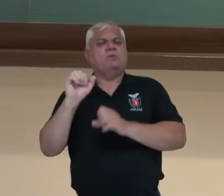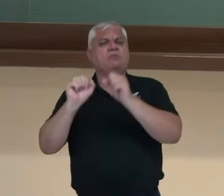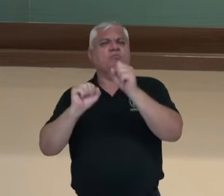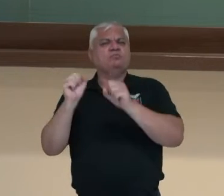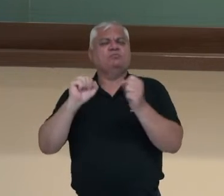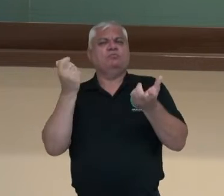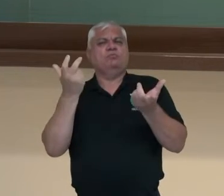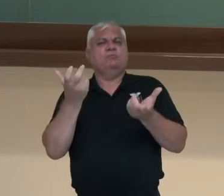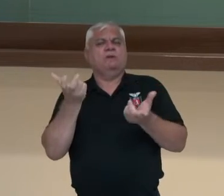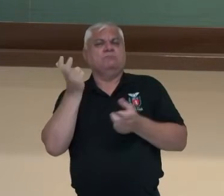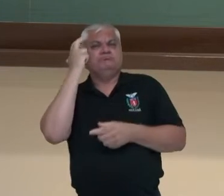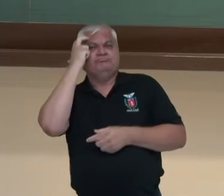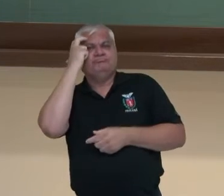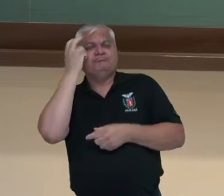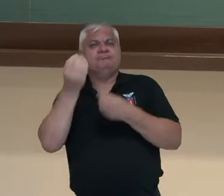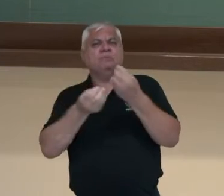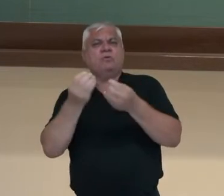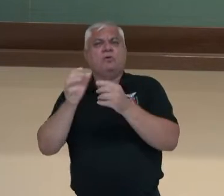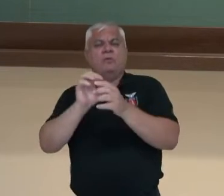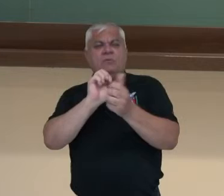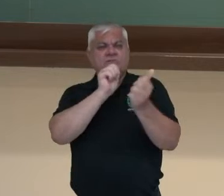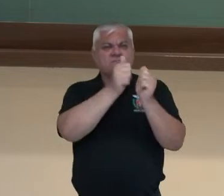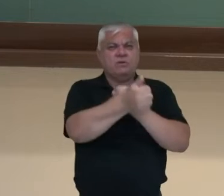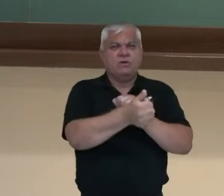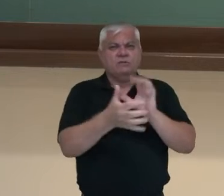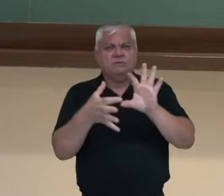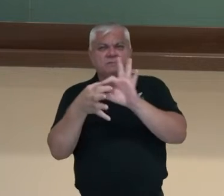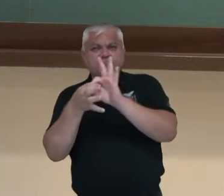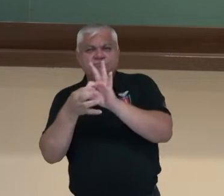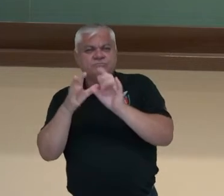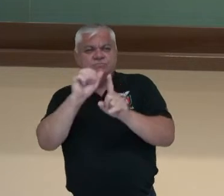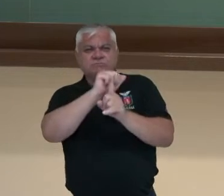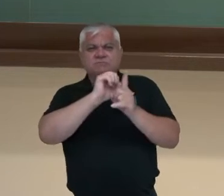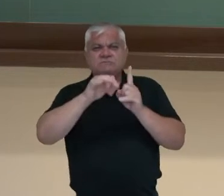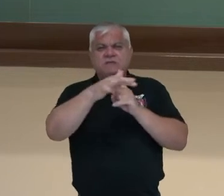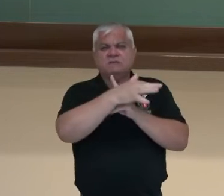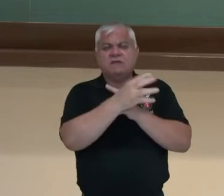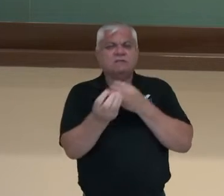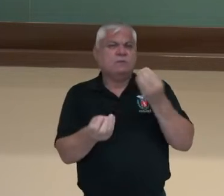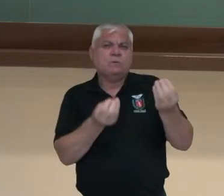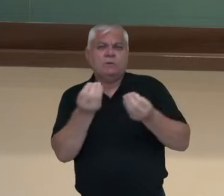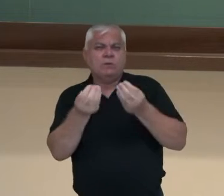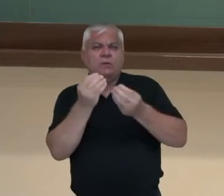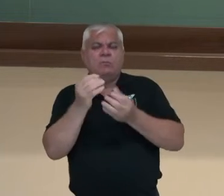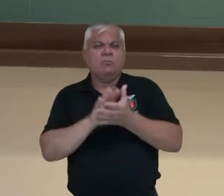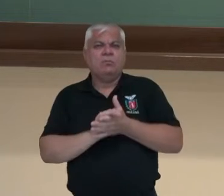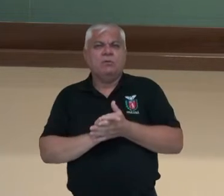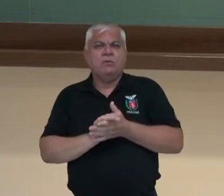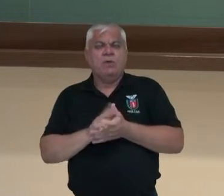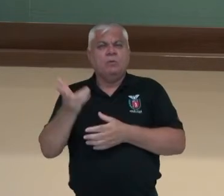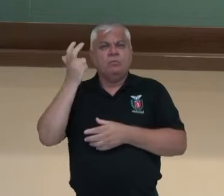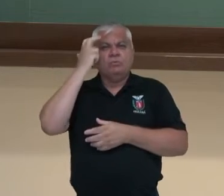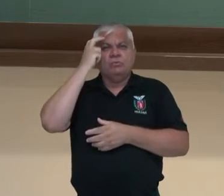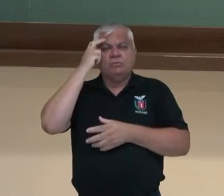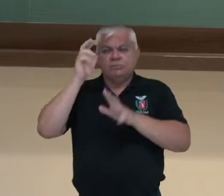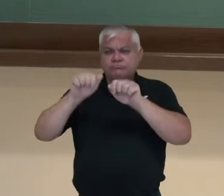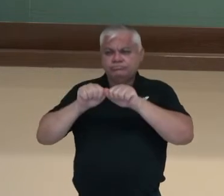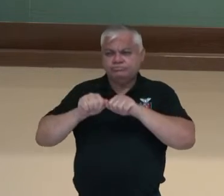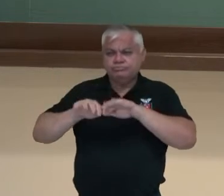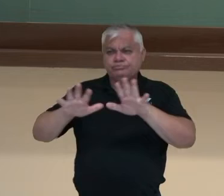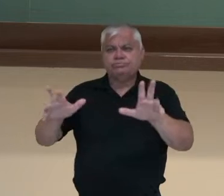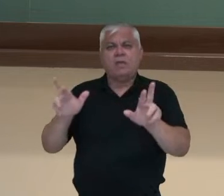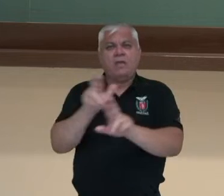relações esportivas com a sociedade? O que você pensa disso? Como é que essa indústria cultural ela promove aqui, ó, a